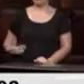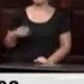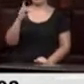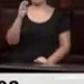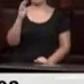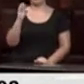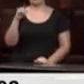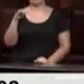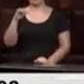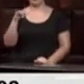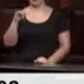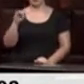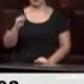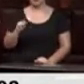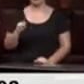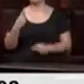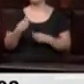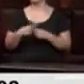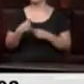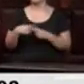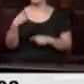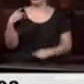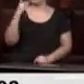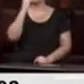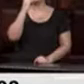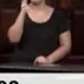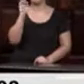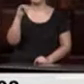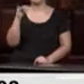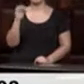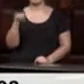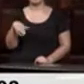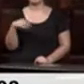Dornelles, porque o deputado Albertazzi